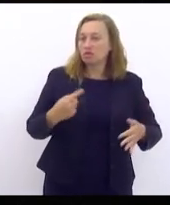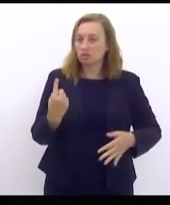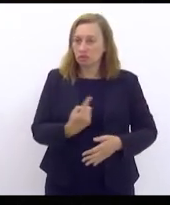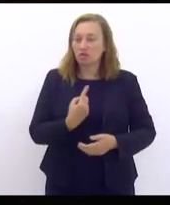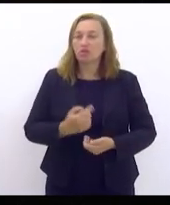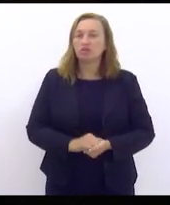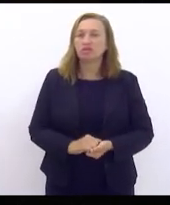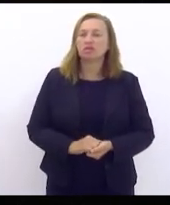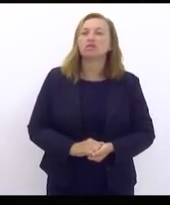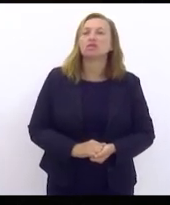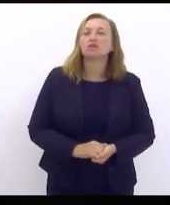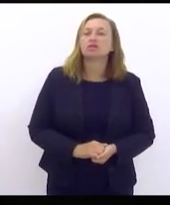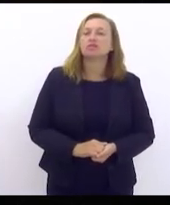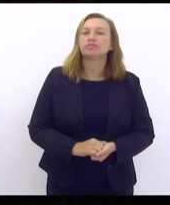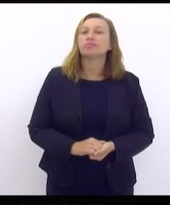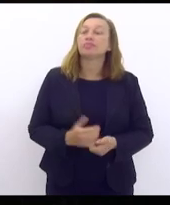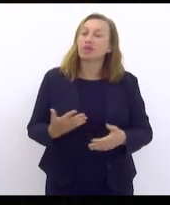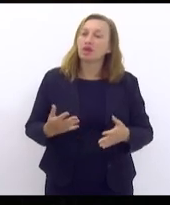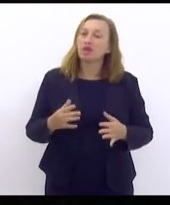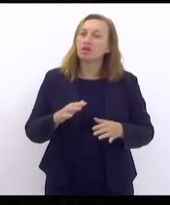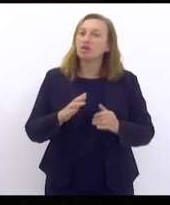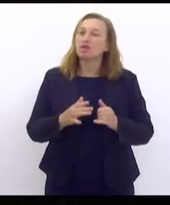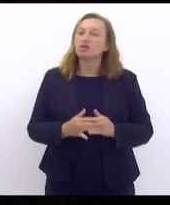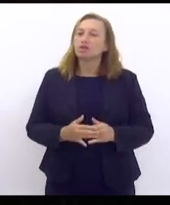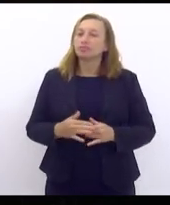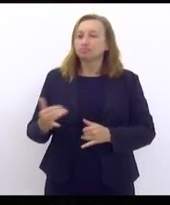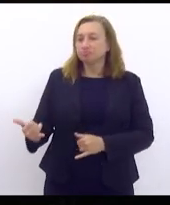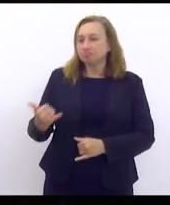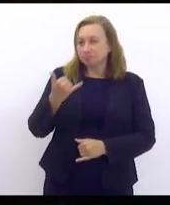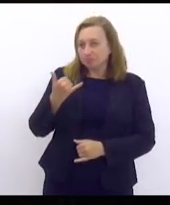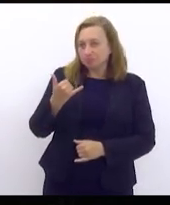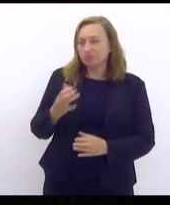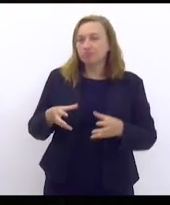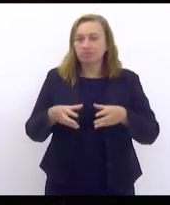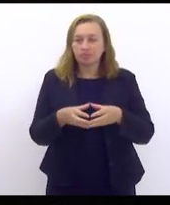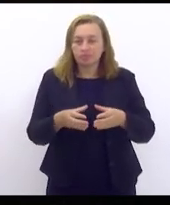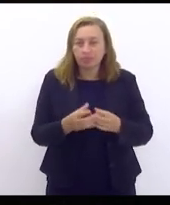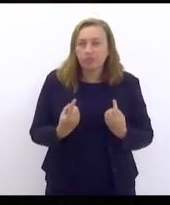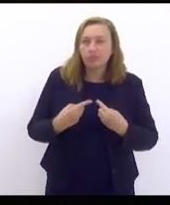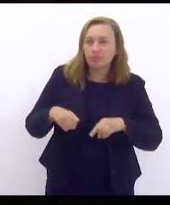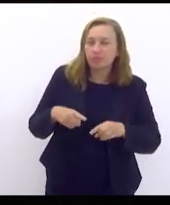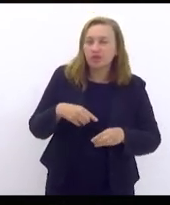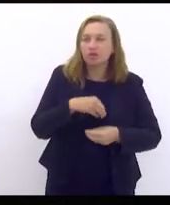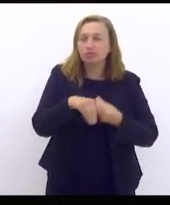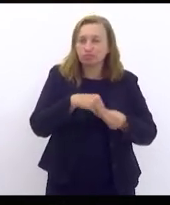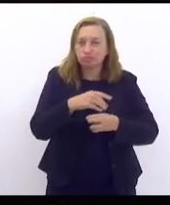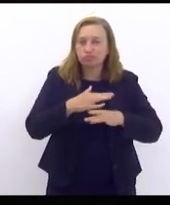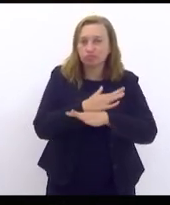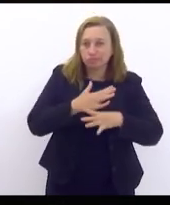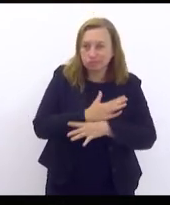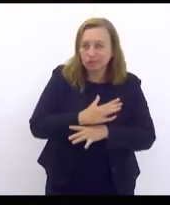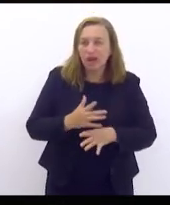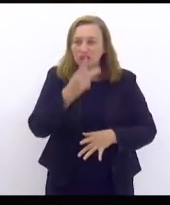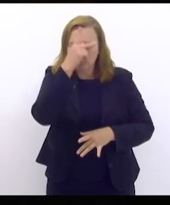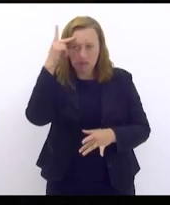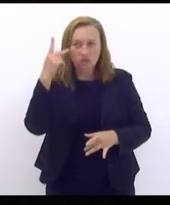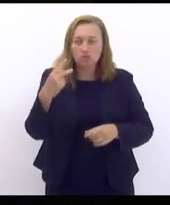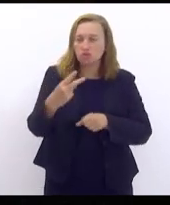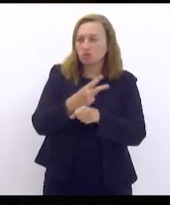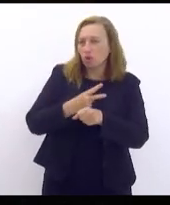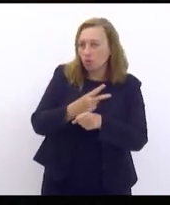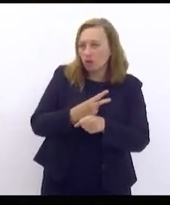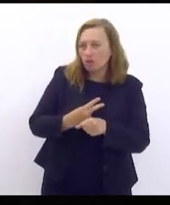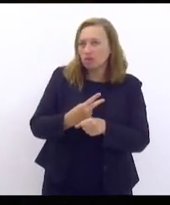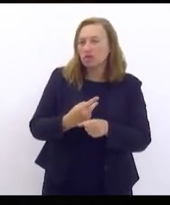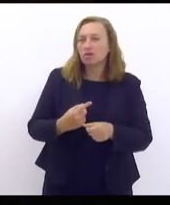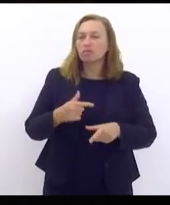A denúncia chegou aqui no canal de comunicação da Comissão de Combate à Desordem Urbana. As pessoas têm nos procurado pelo